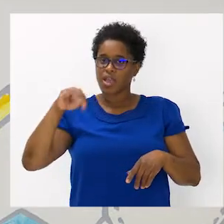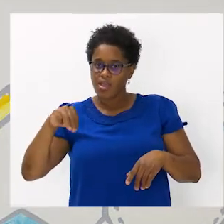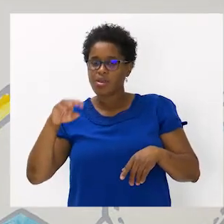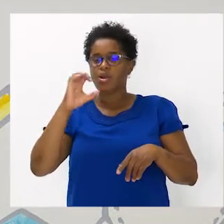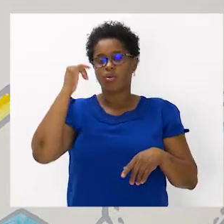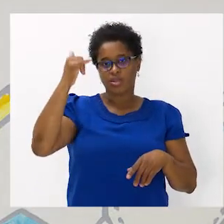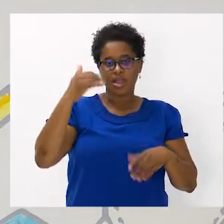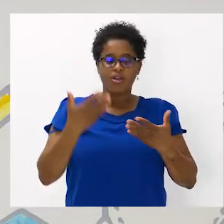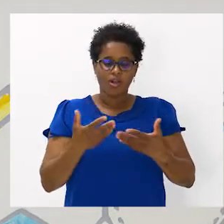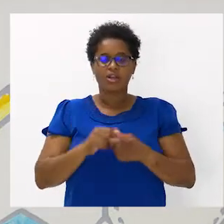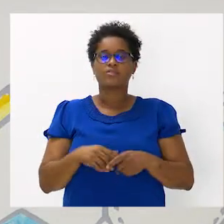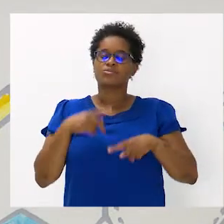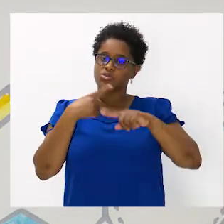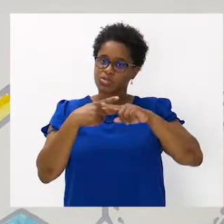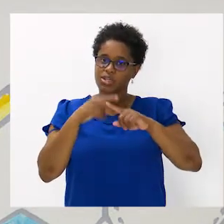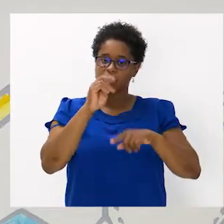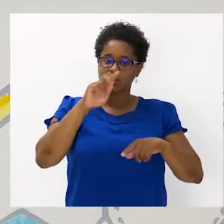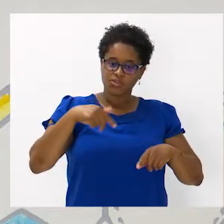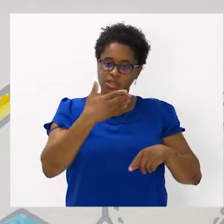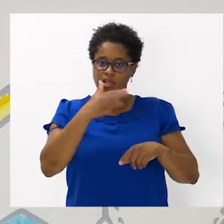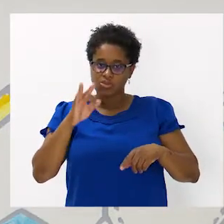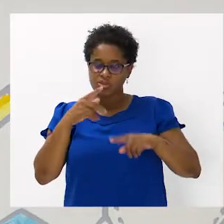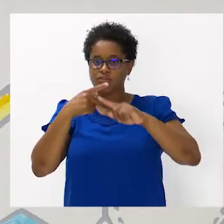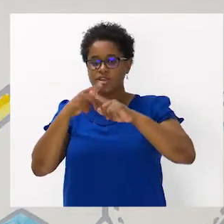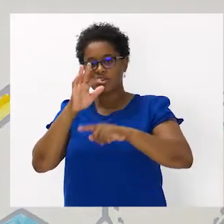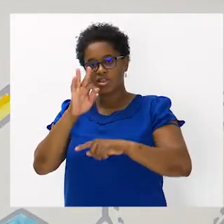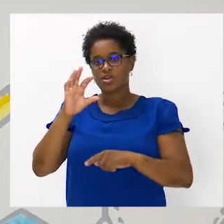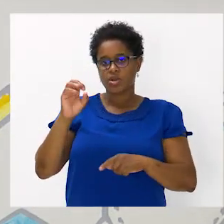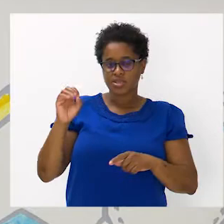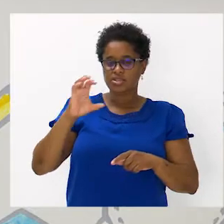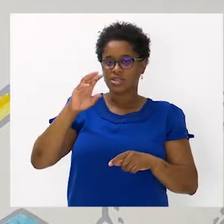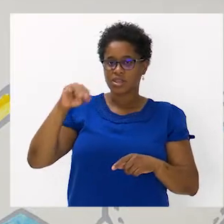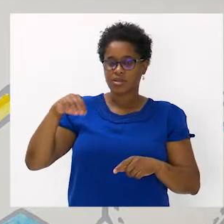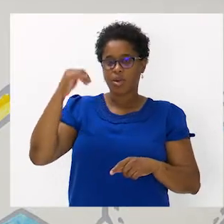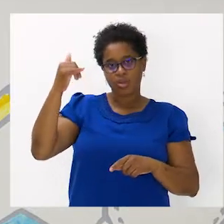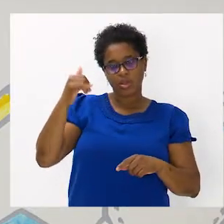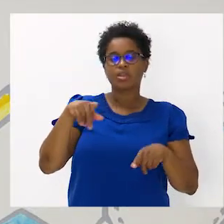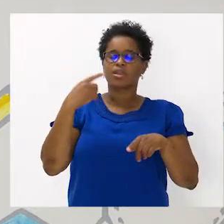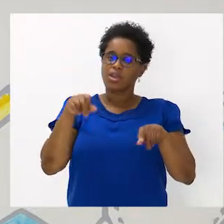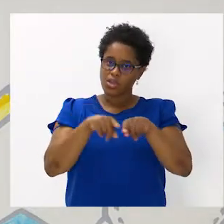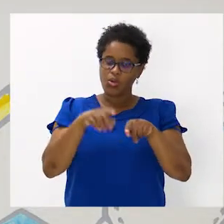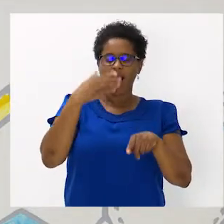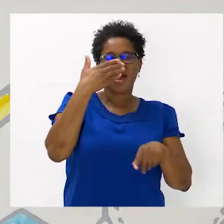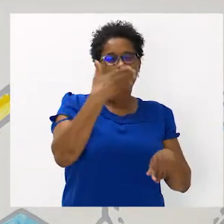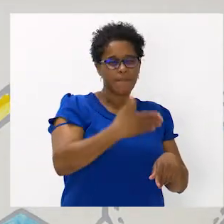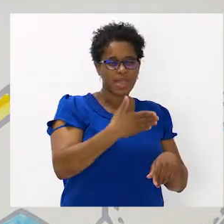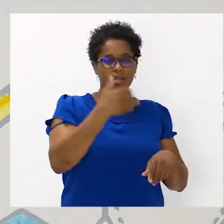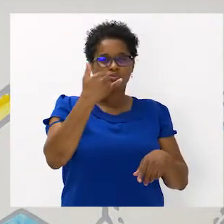vamos multiplicar 3,14 vezes 400 centímetros ao quadrado dará